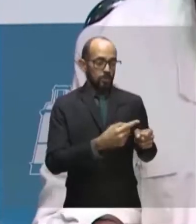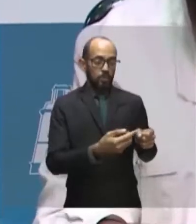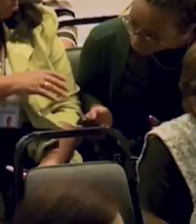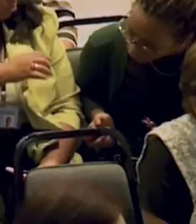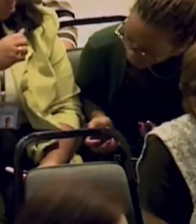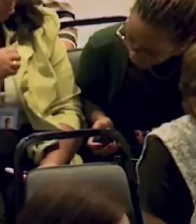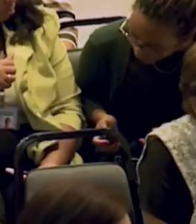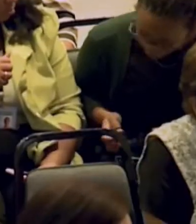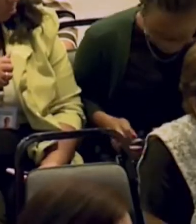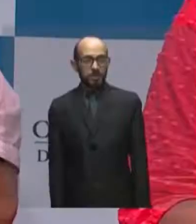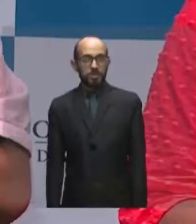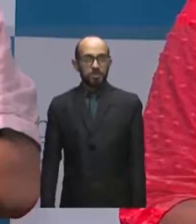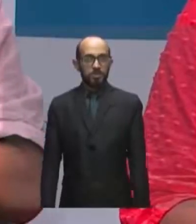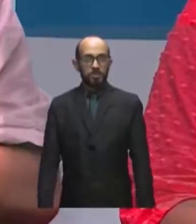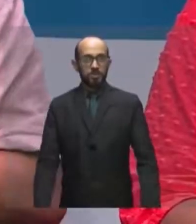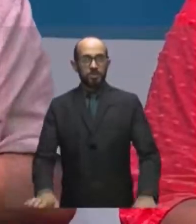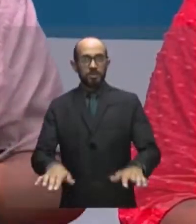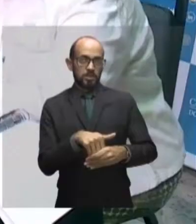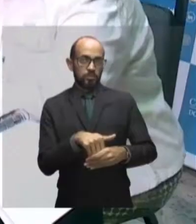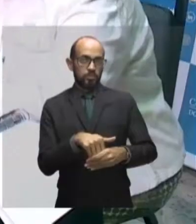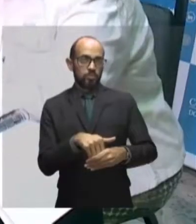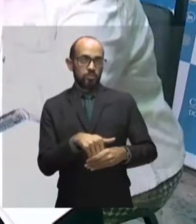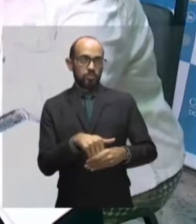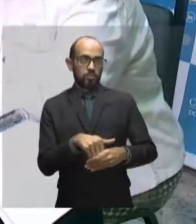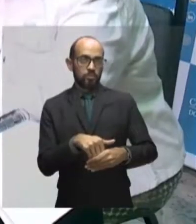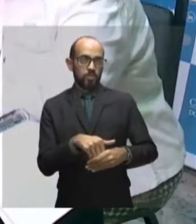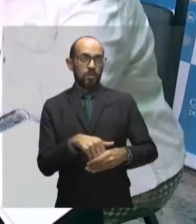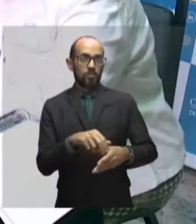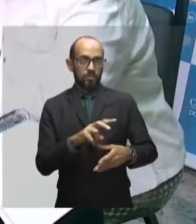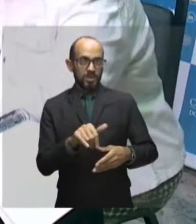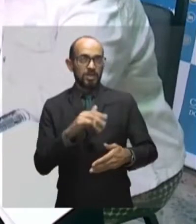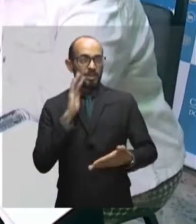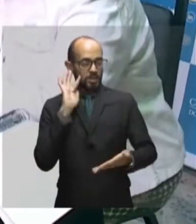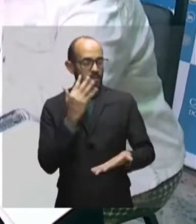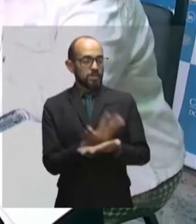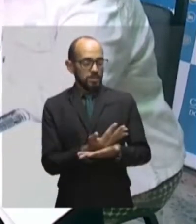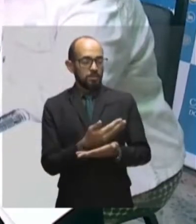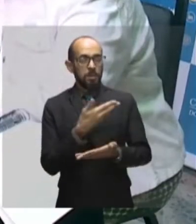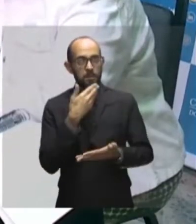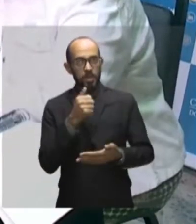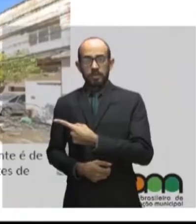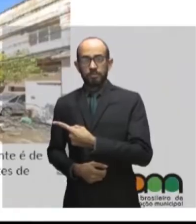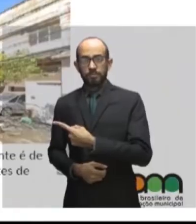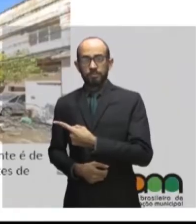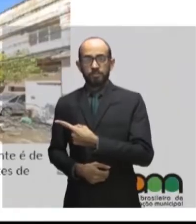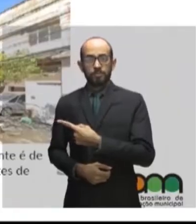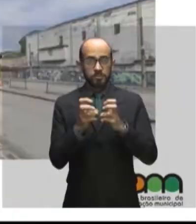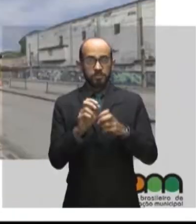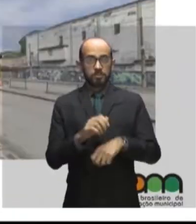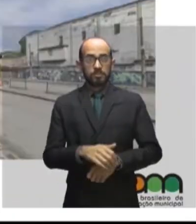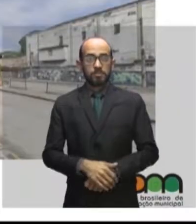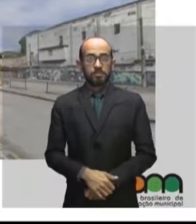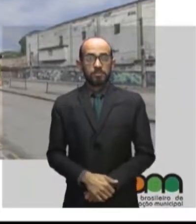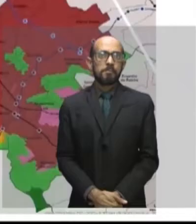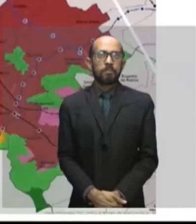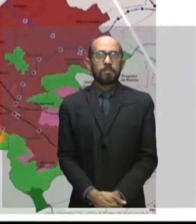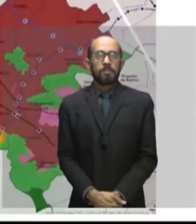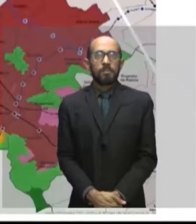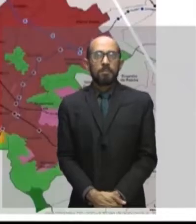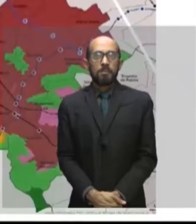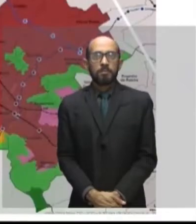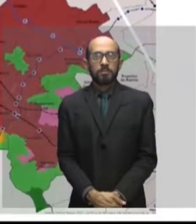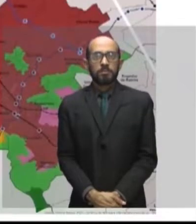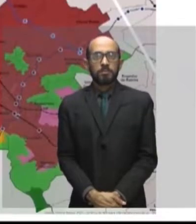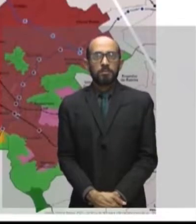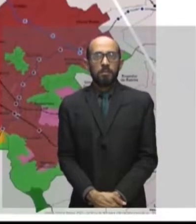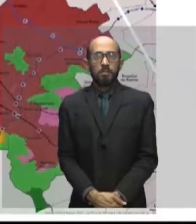da prefeitura, moradores e vereadores. O objetivo foi discutir a revisão do plano diretor, importante instrumento para